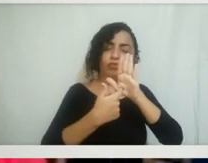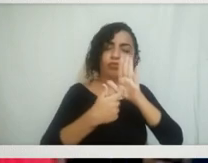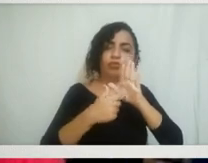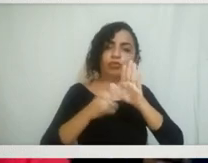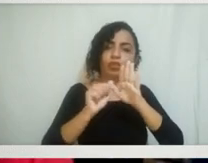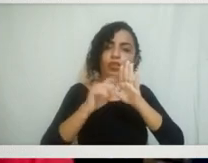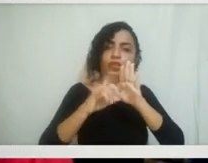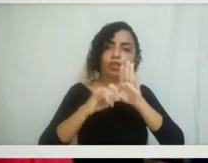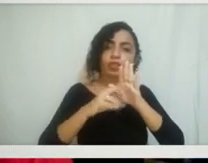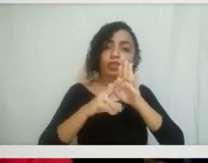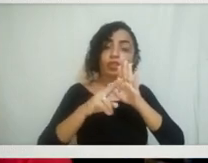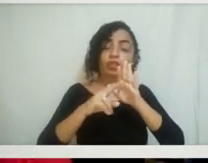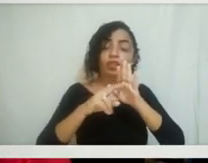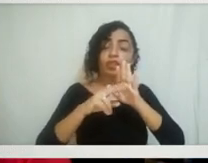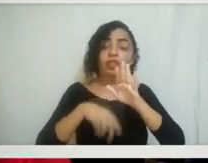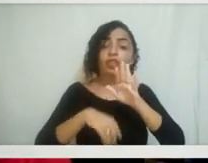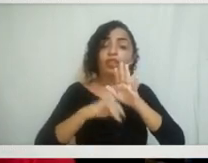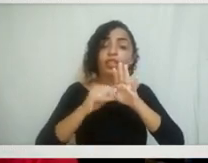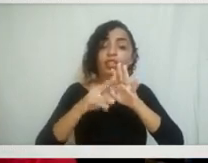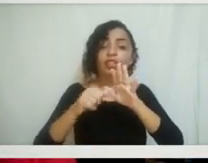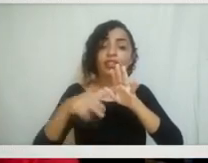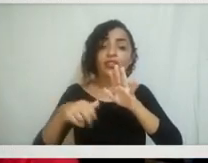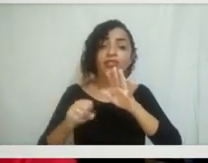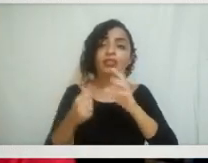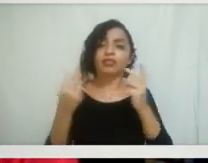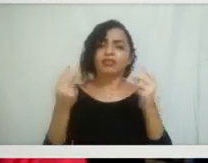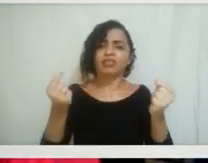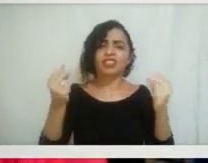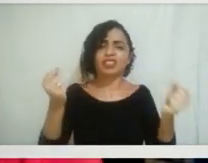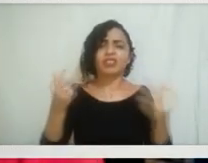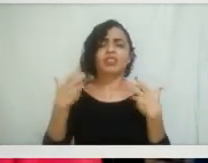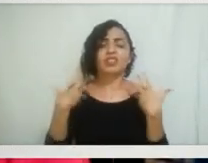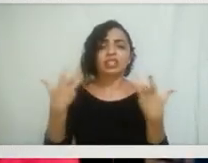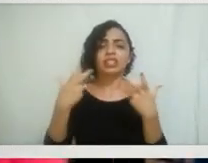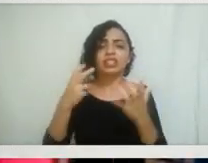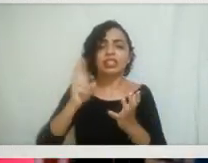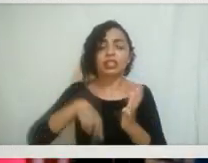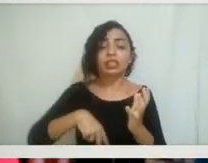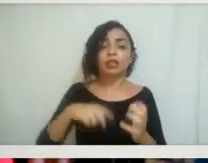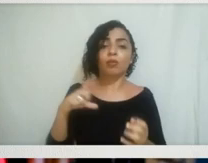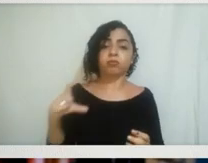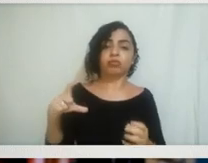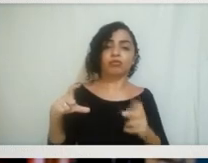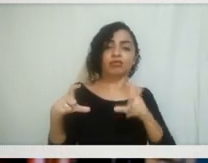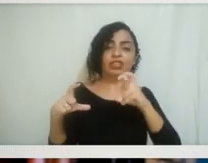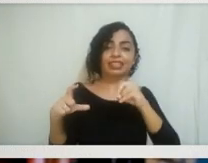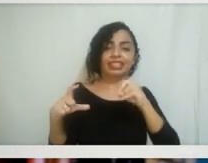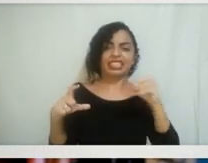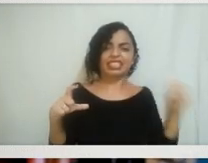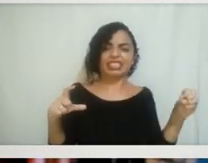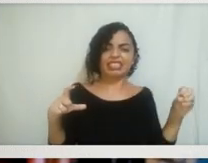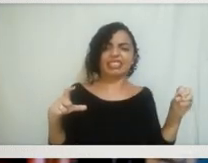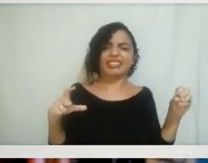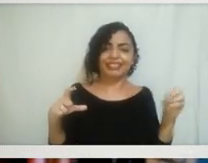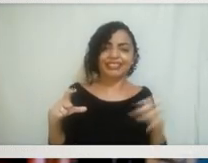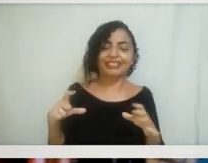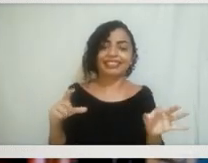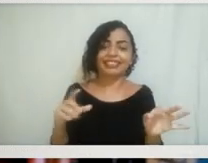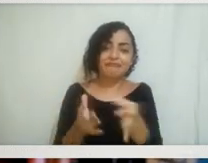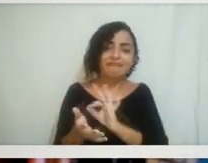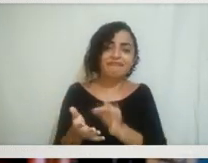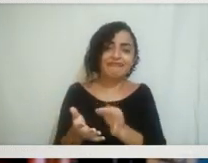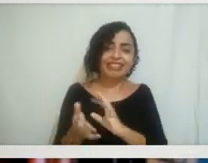aqui, ó. O Adie e o Evans. É um livro que há bastante tempo eu estava querendo ler, é um calhamaçozinho aqui de suas